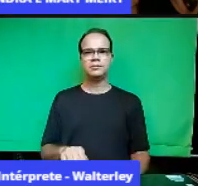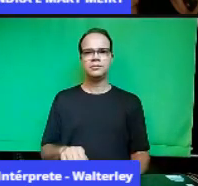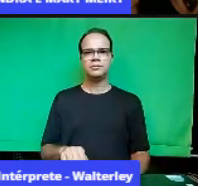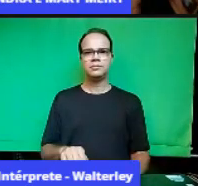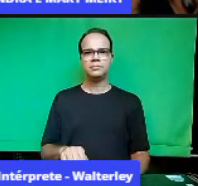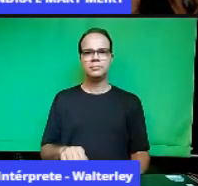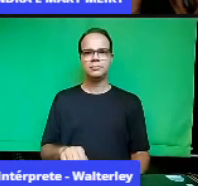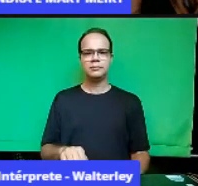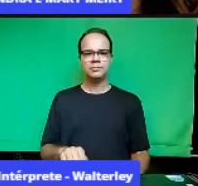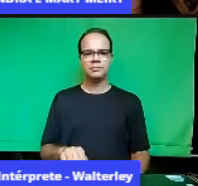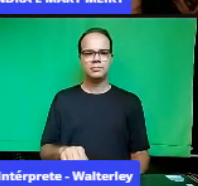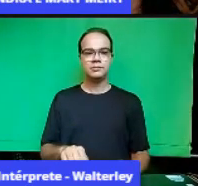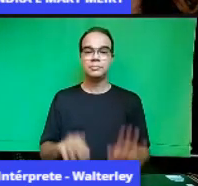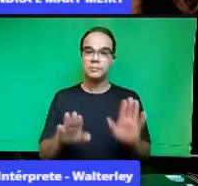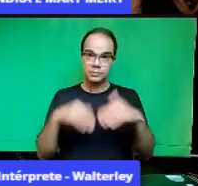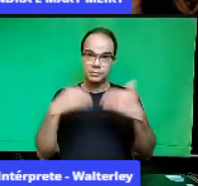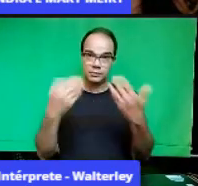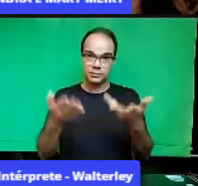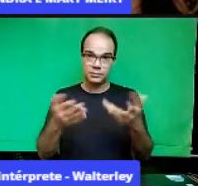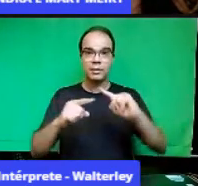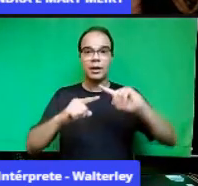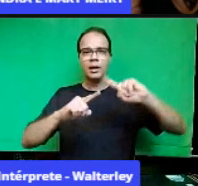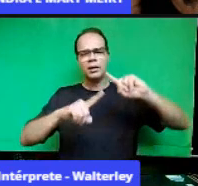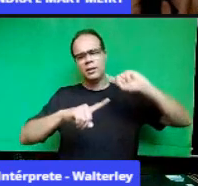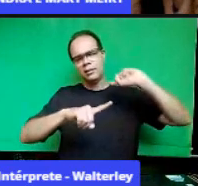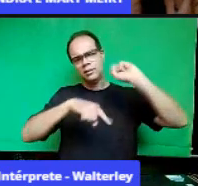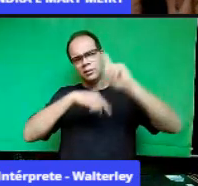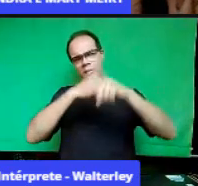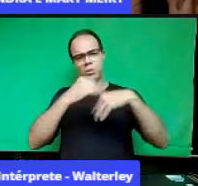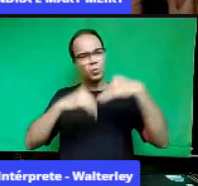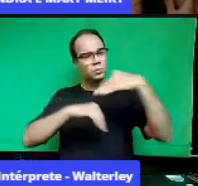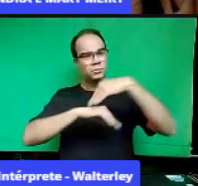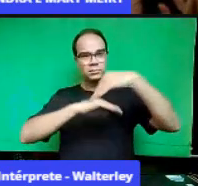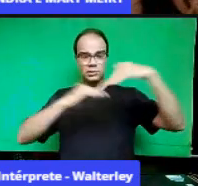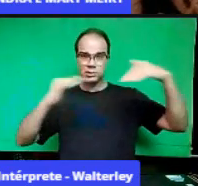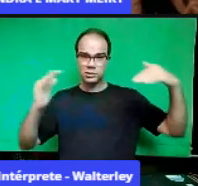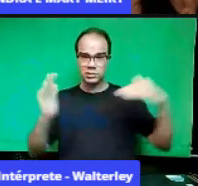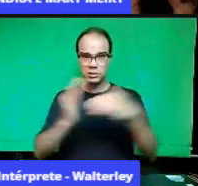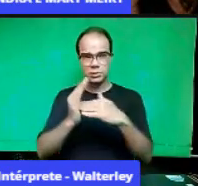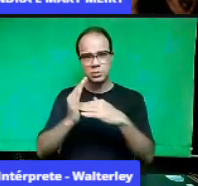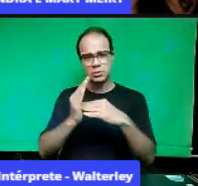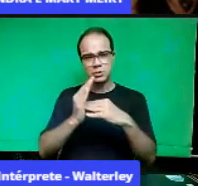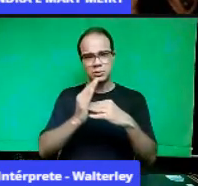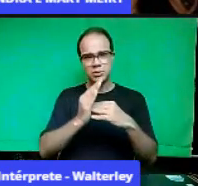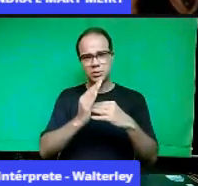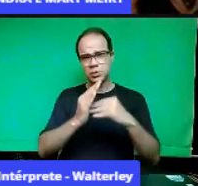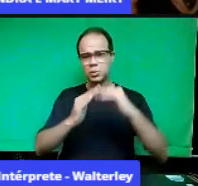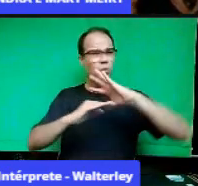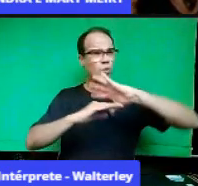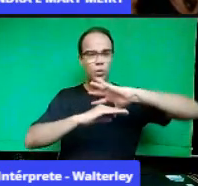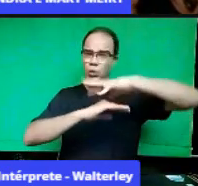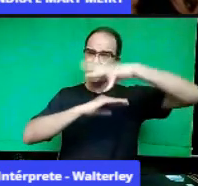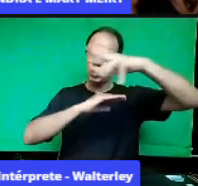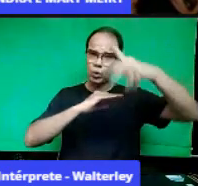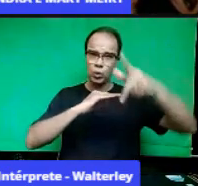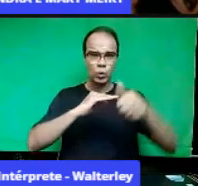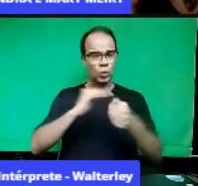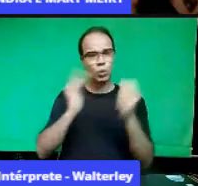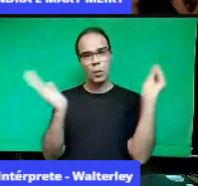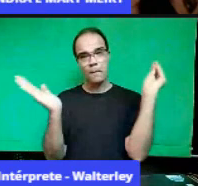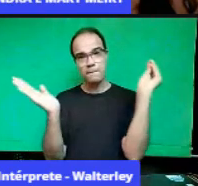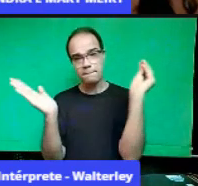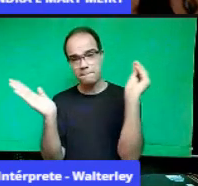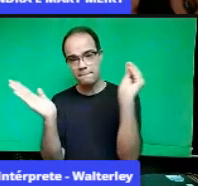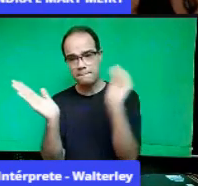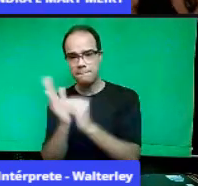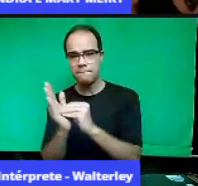Que é o final do processo, ele precisa conter todas as situações. Então, ele se divide